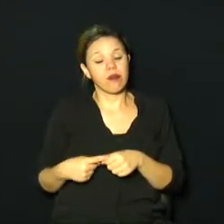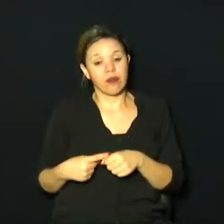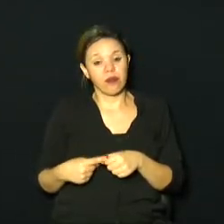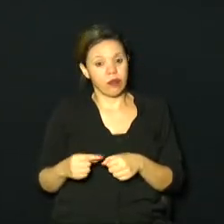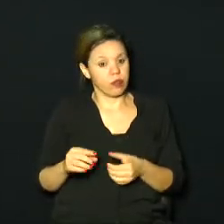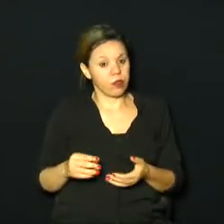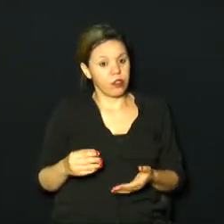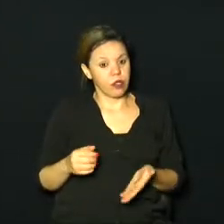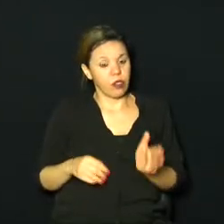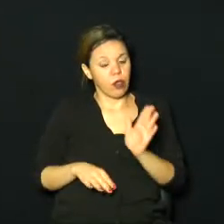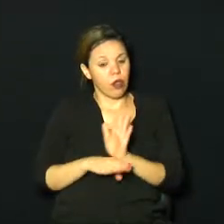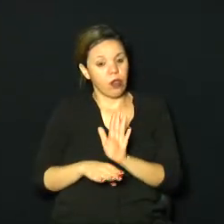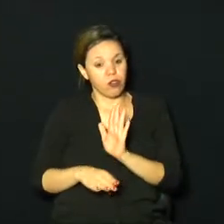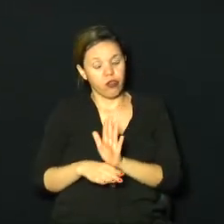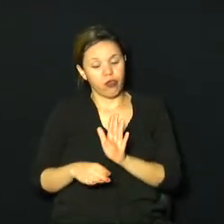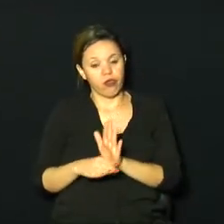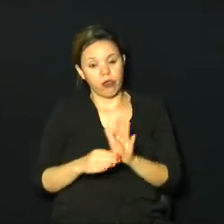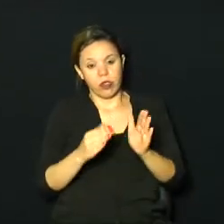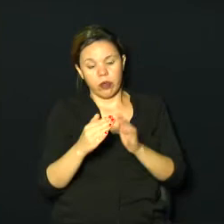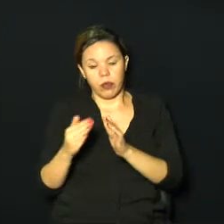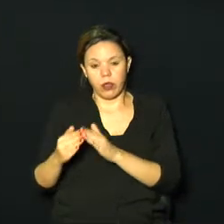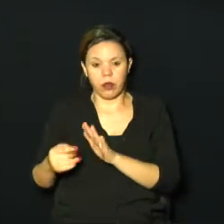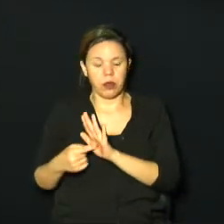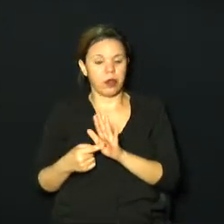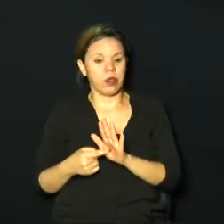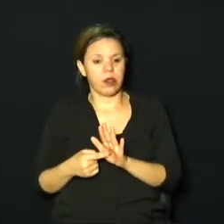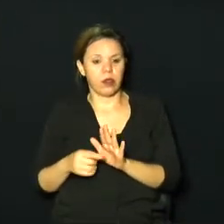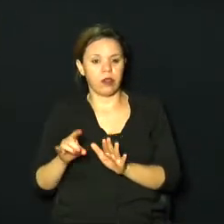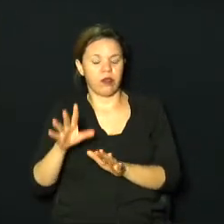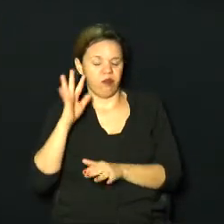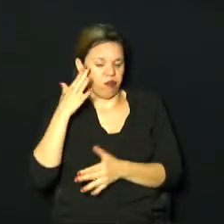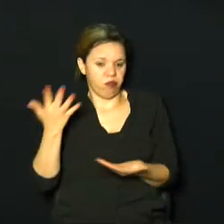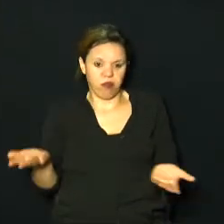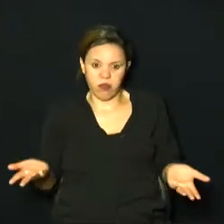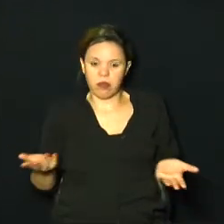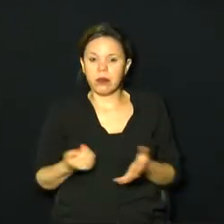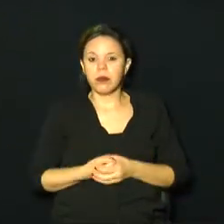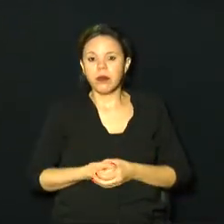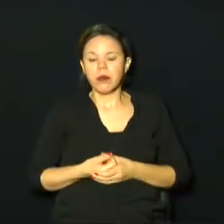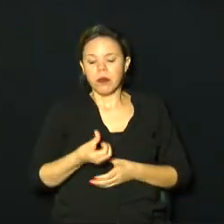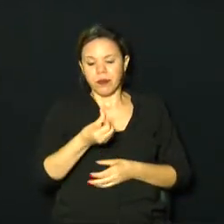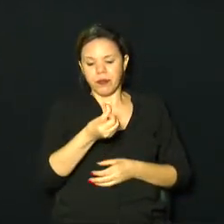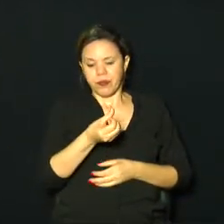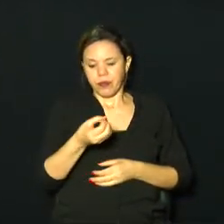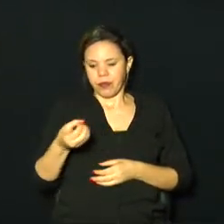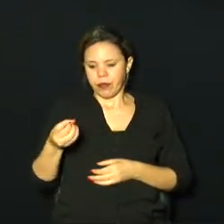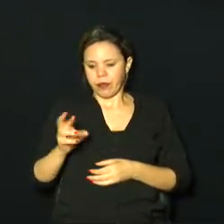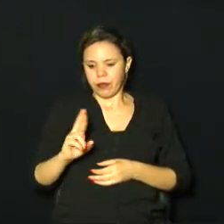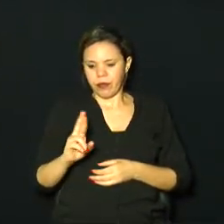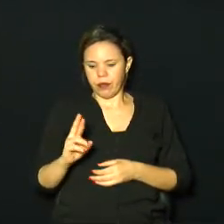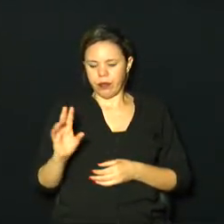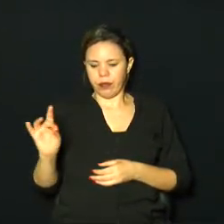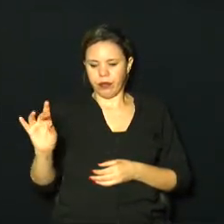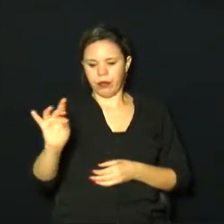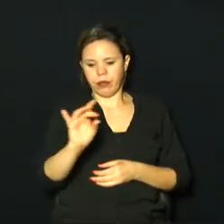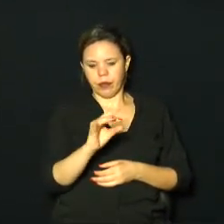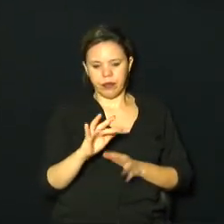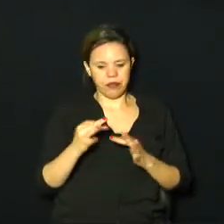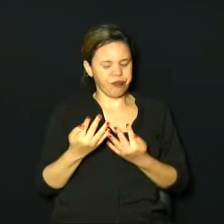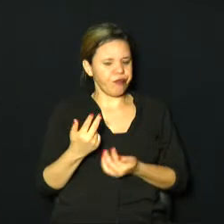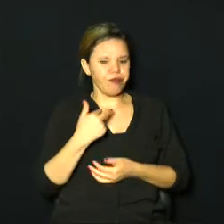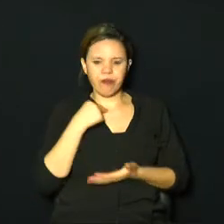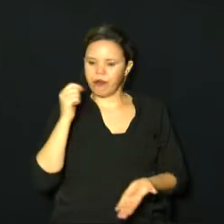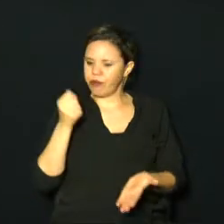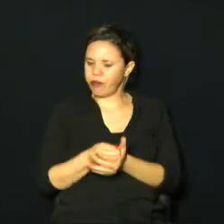moradia, e apresenta isso dizendo que isso é uma solução. Os R$600 para cada família mal paga